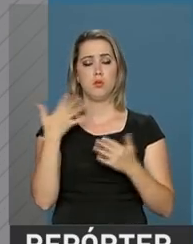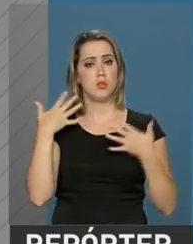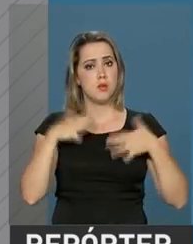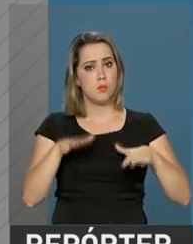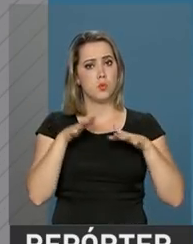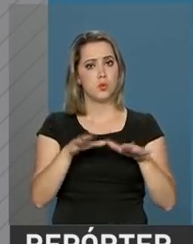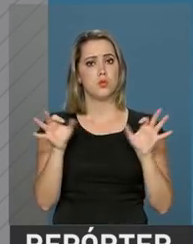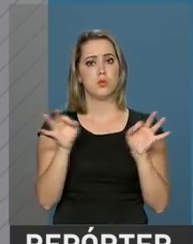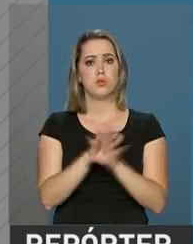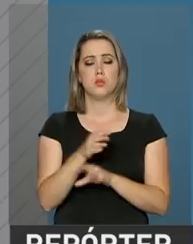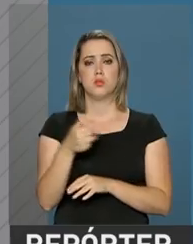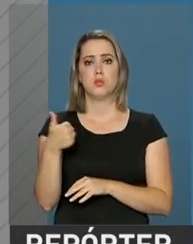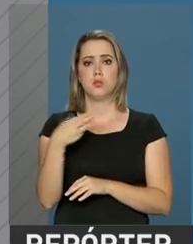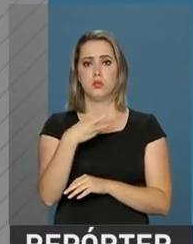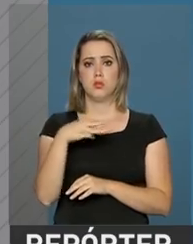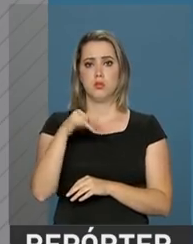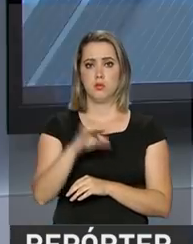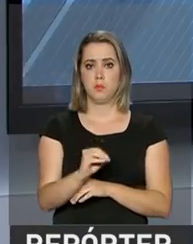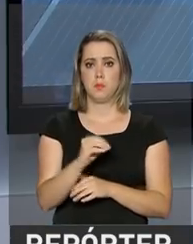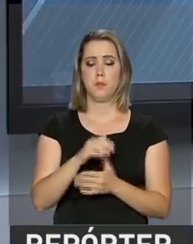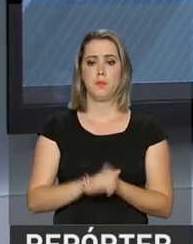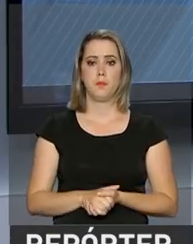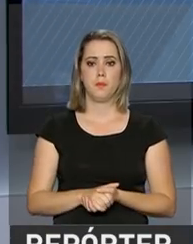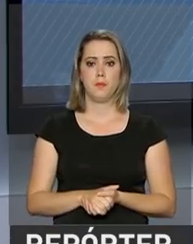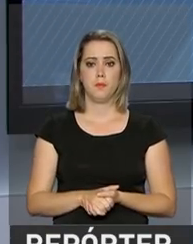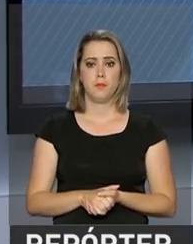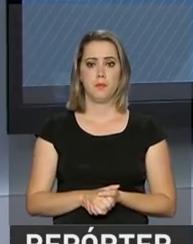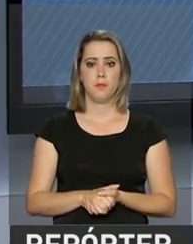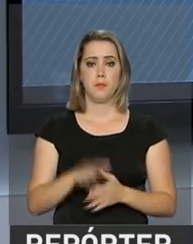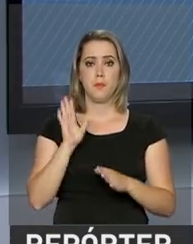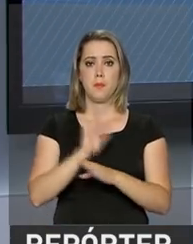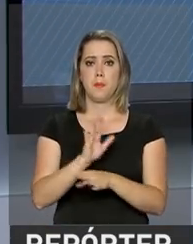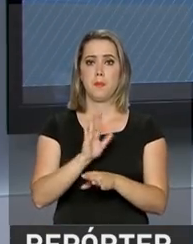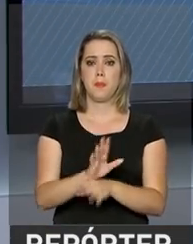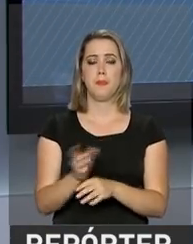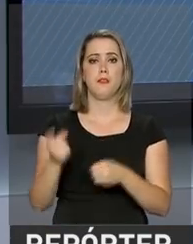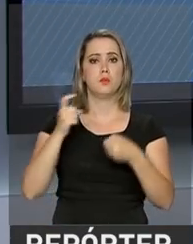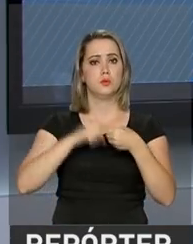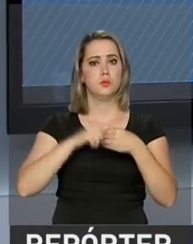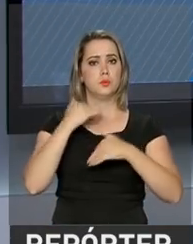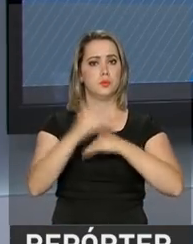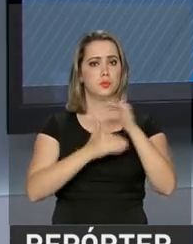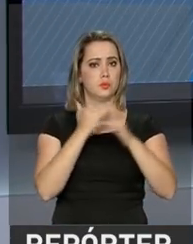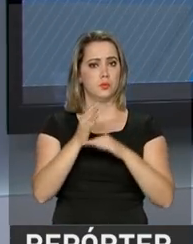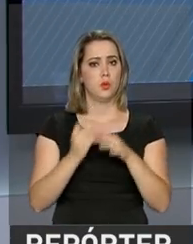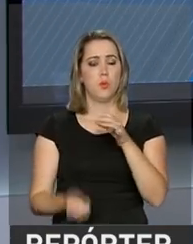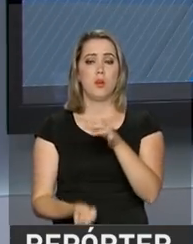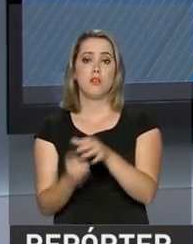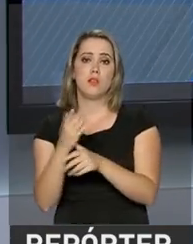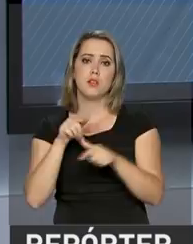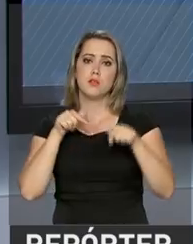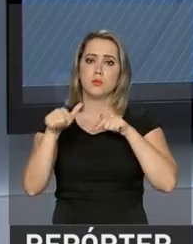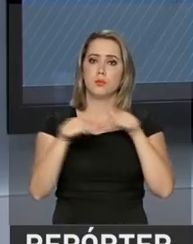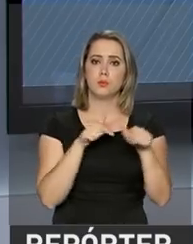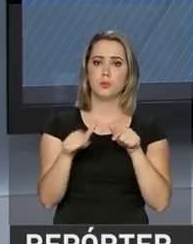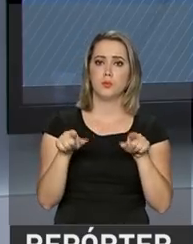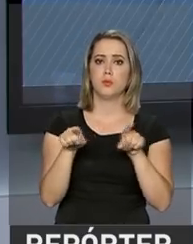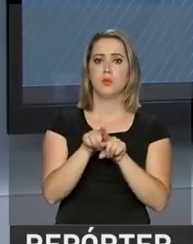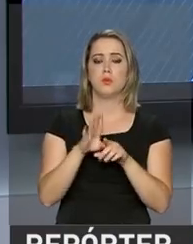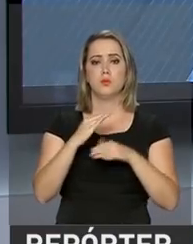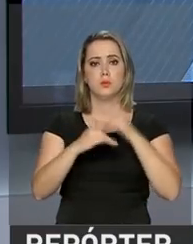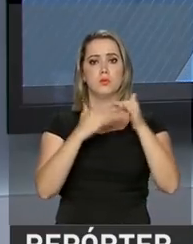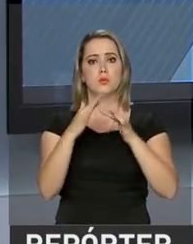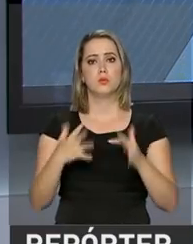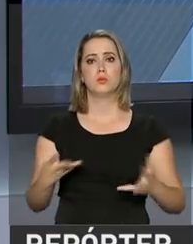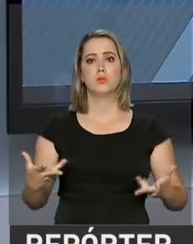termina no dia 13 de maio ajudar na retomada do crescimento com a criação de novas vagas de empregos